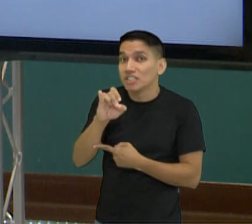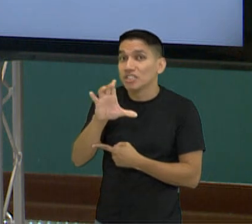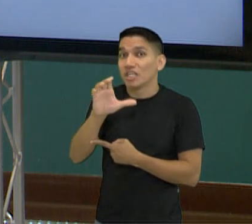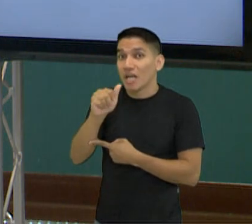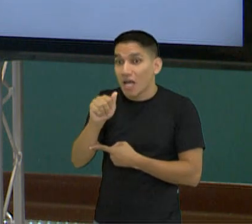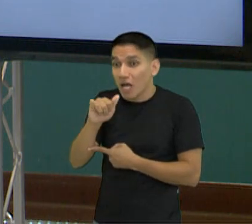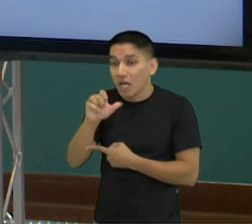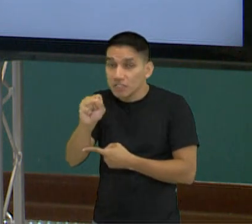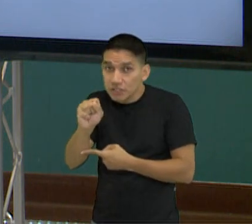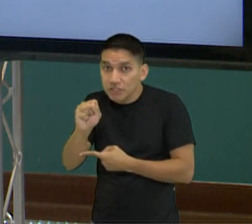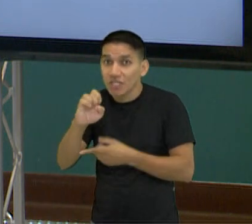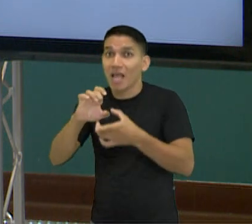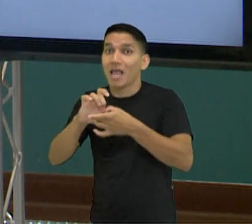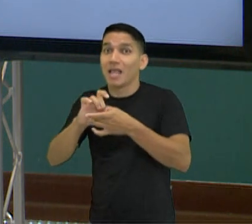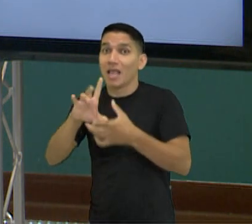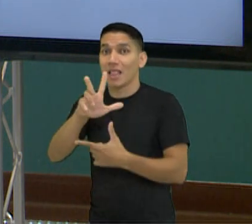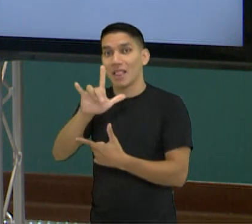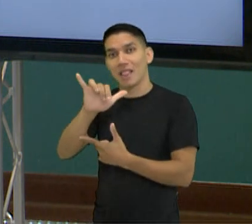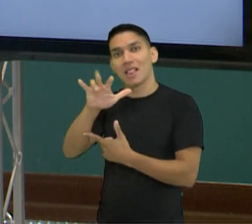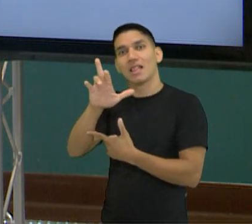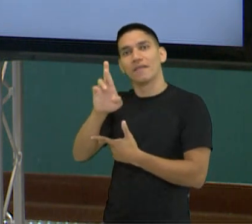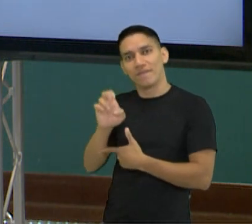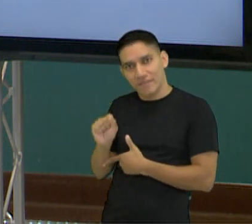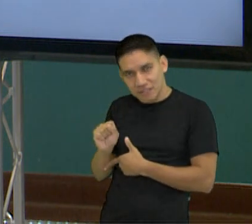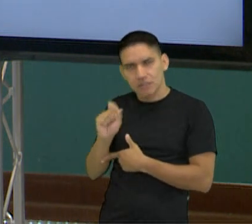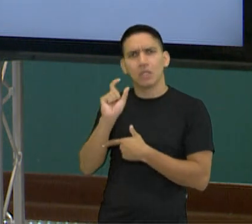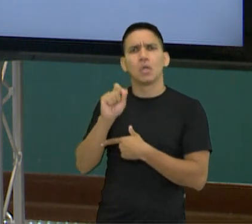radicais livres orgânicos, radicais